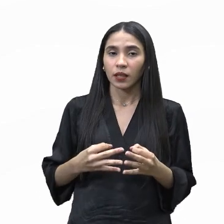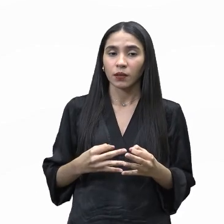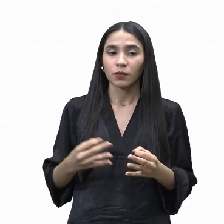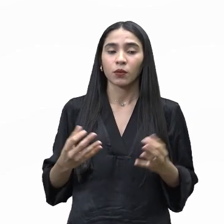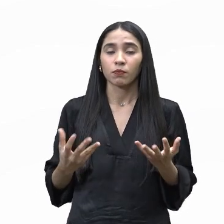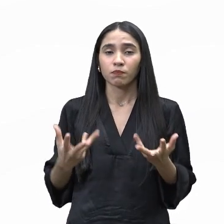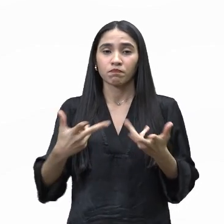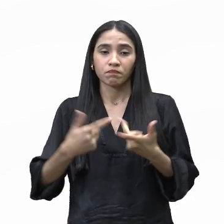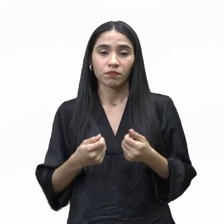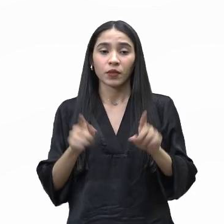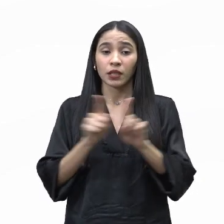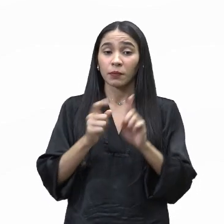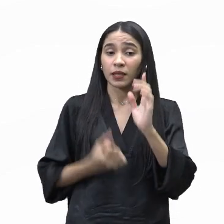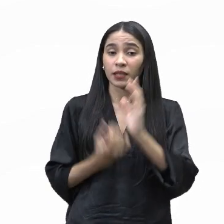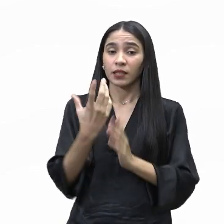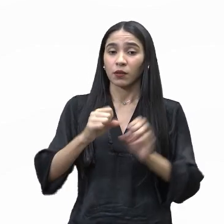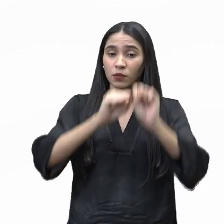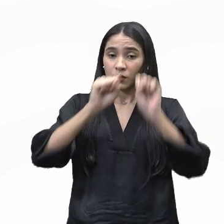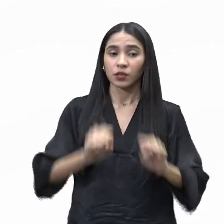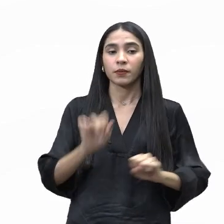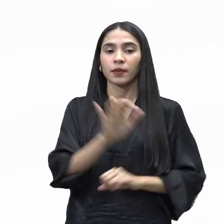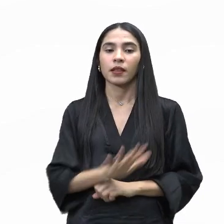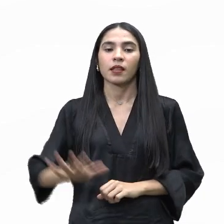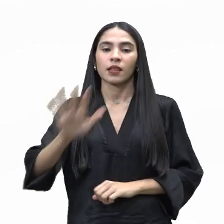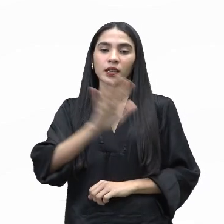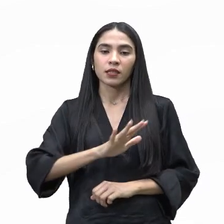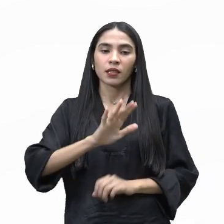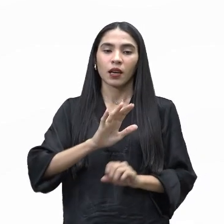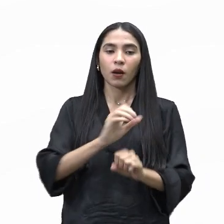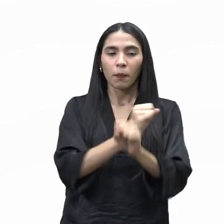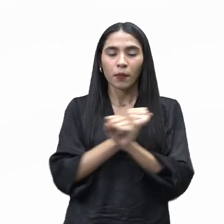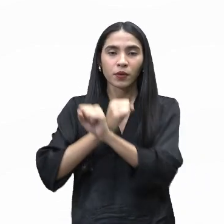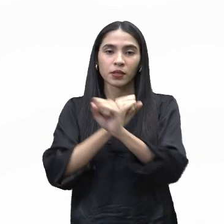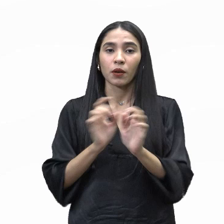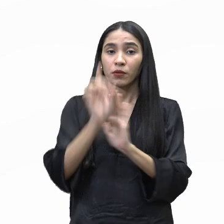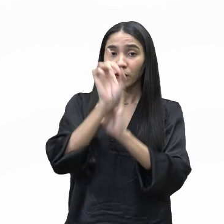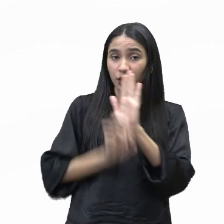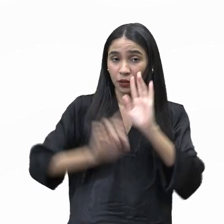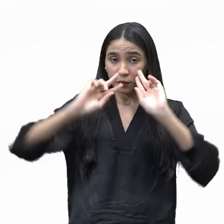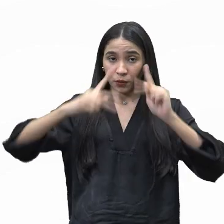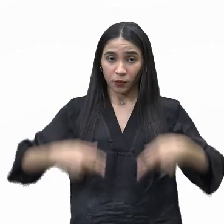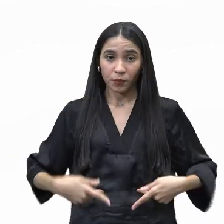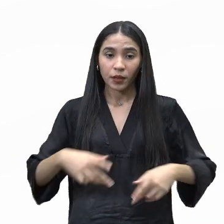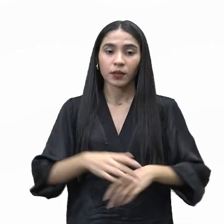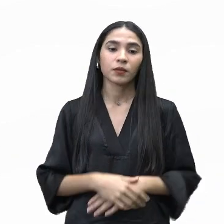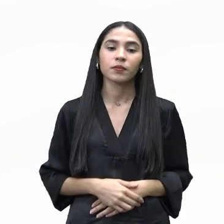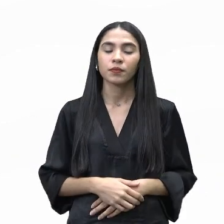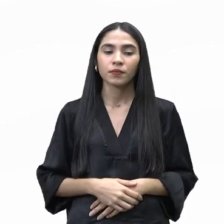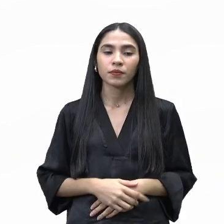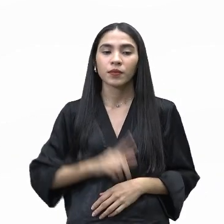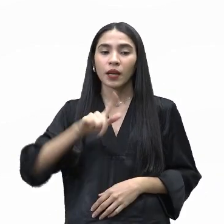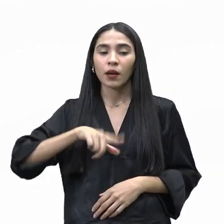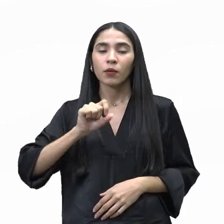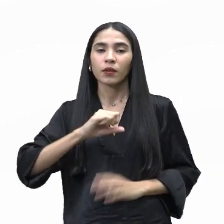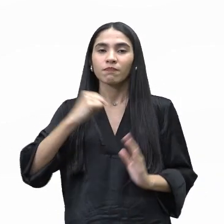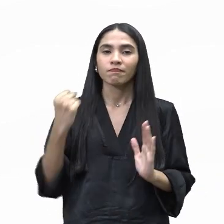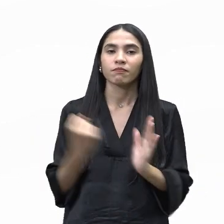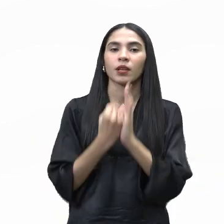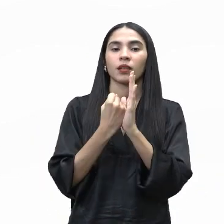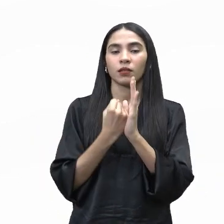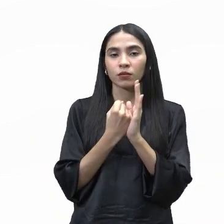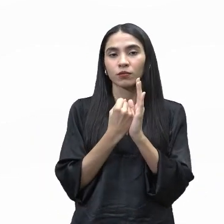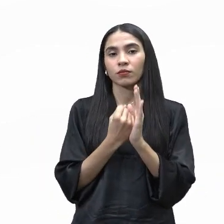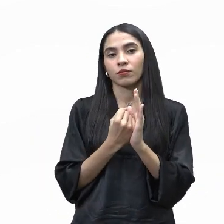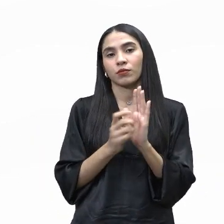Criação também do Sistema Internacional de Proteção dos Direitos Humanos, sendo considerado um marco